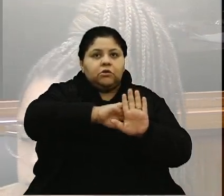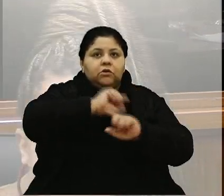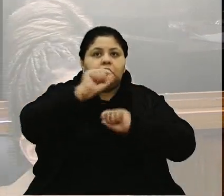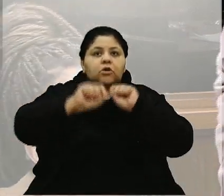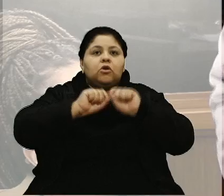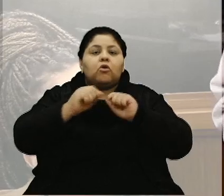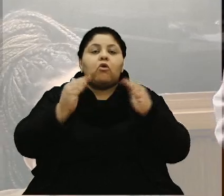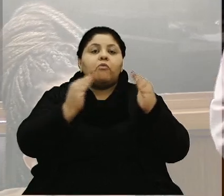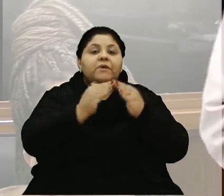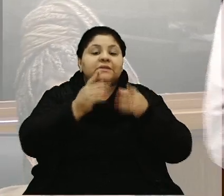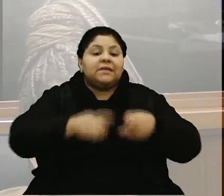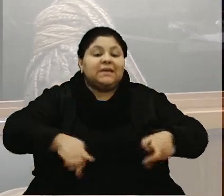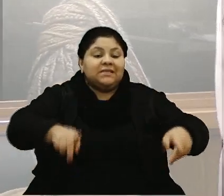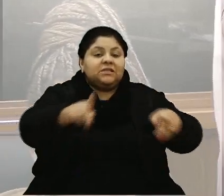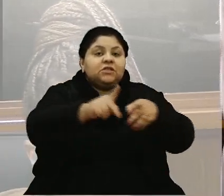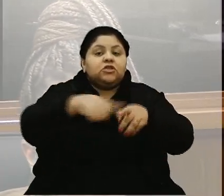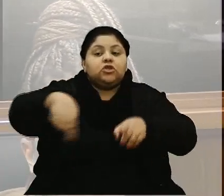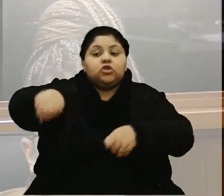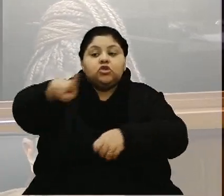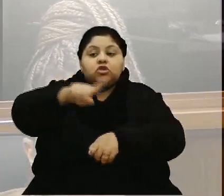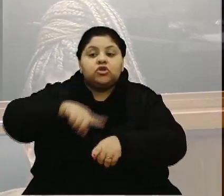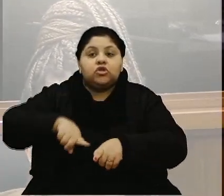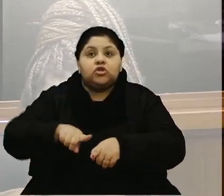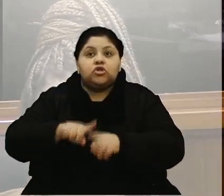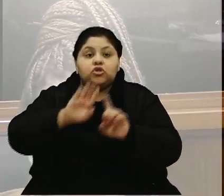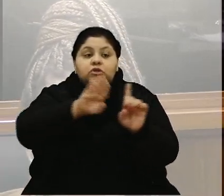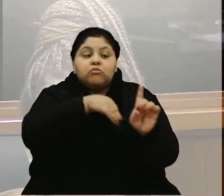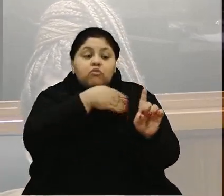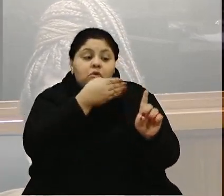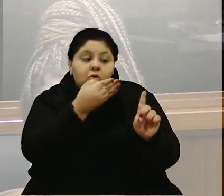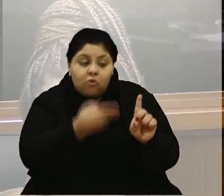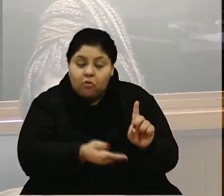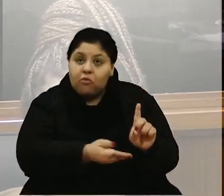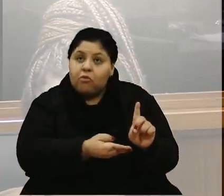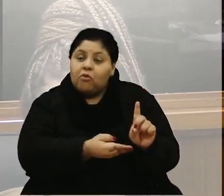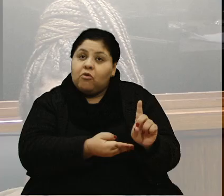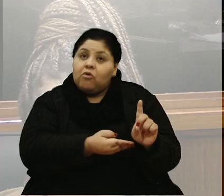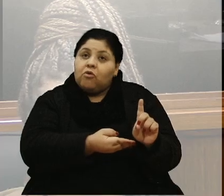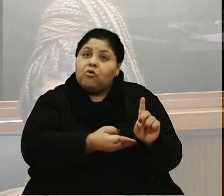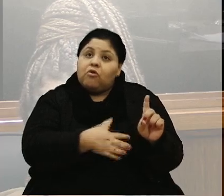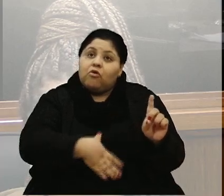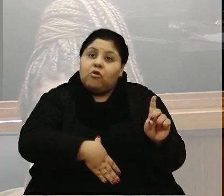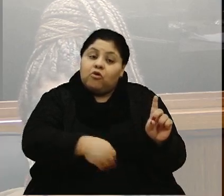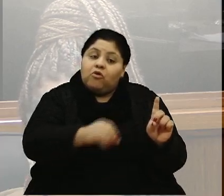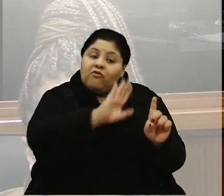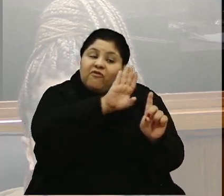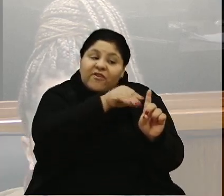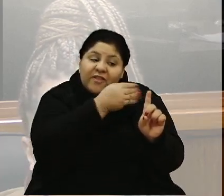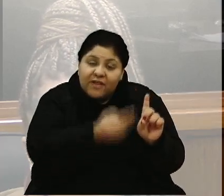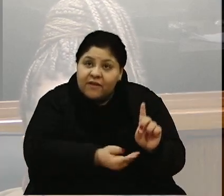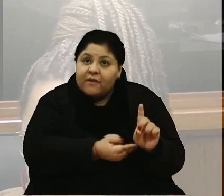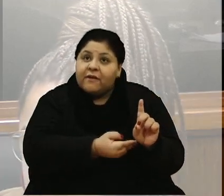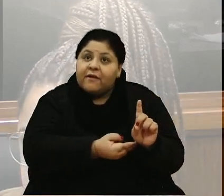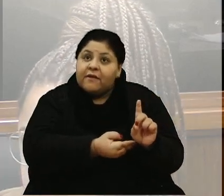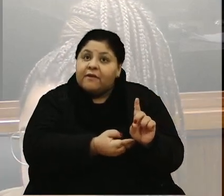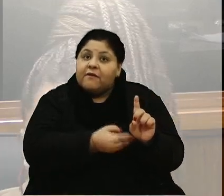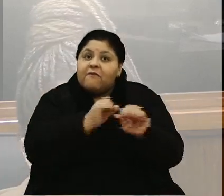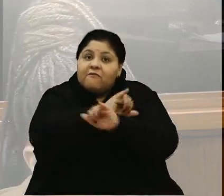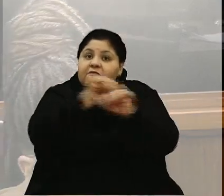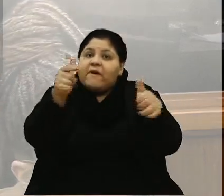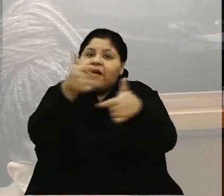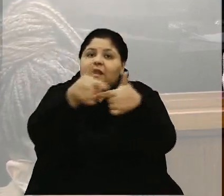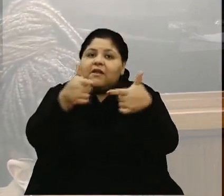a casa do povo, nós estamos numa homenagem em que o filho do homenageado traz um problema.